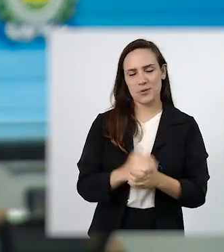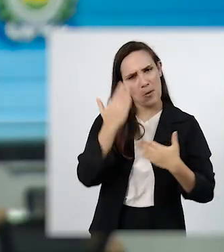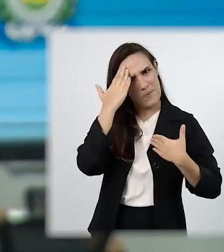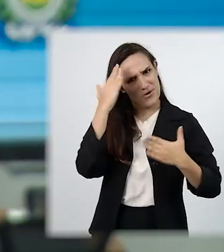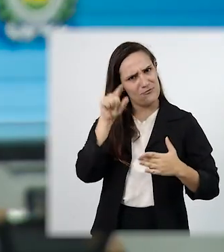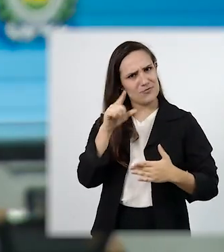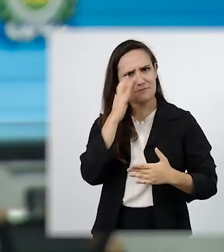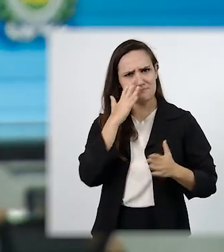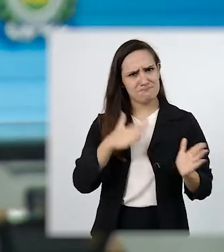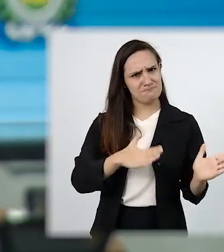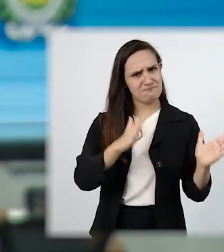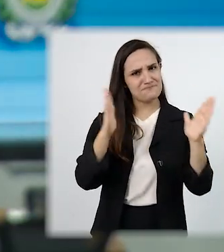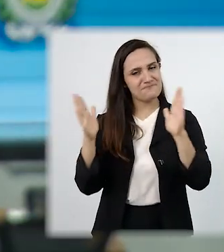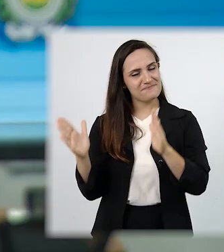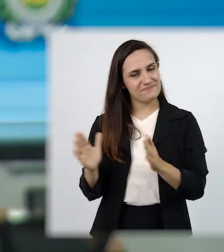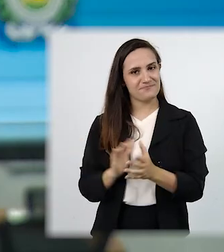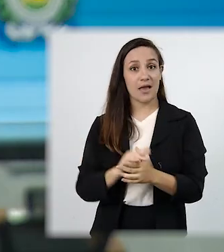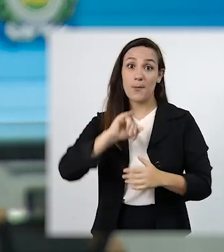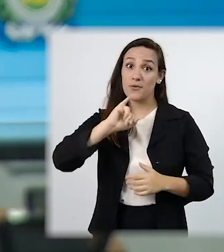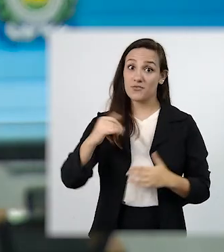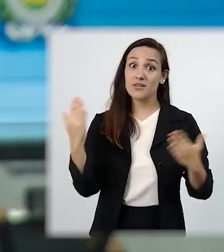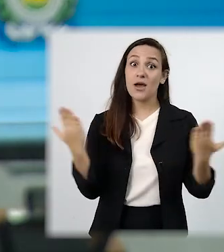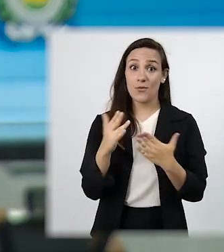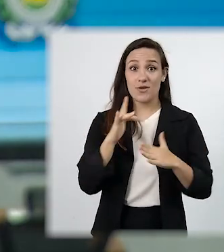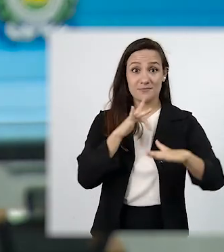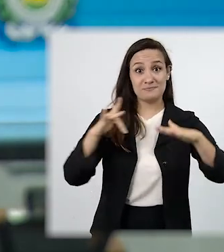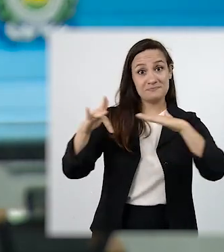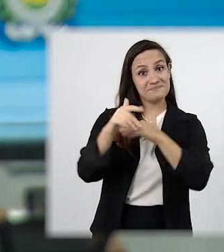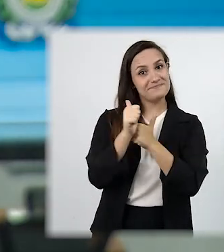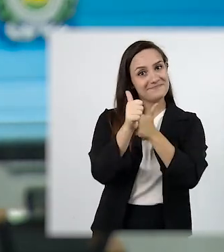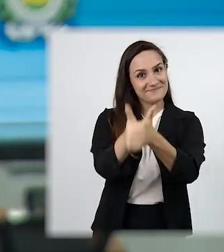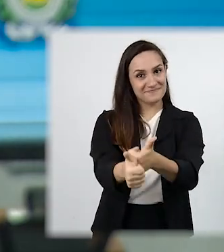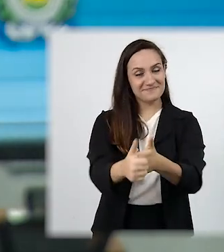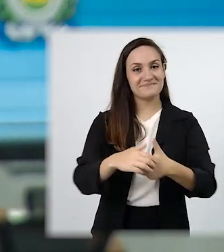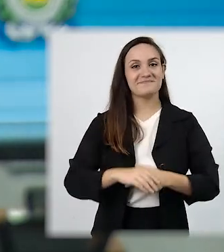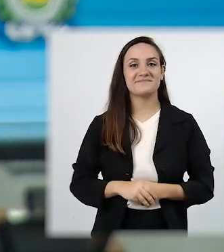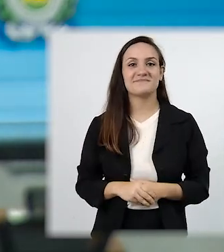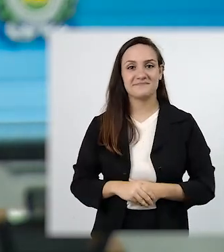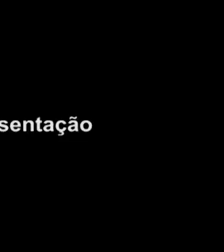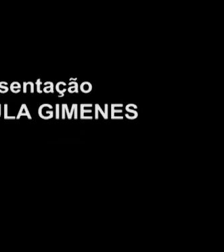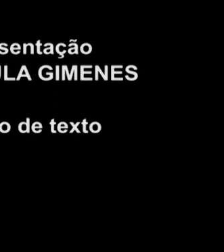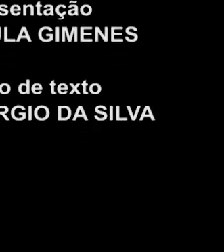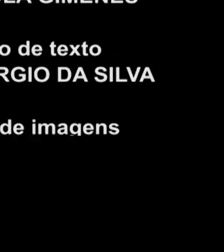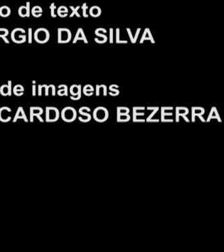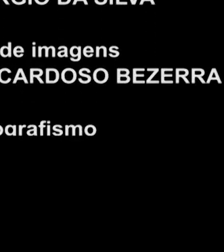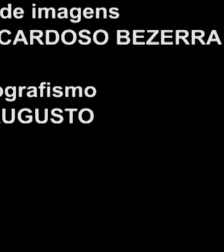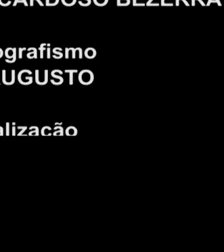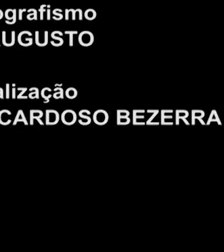por aqui. Obrigada pela sua companhia. Aproveite e siga nossas mídias sociais.